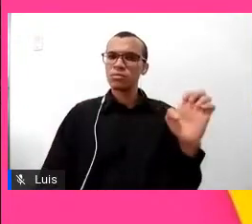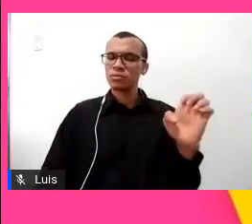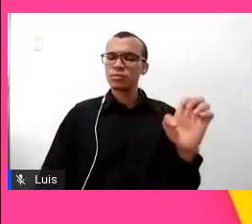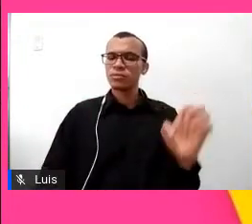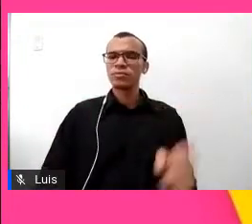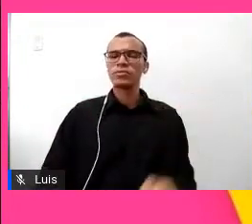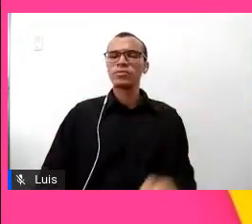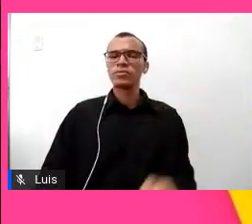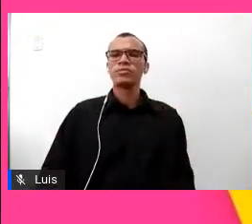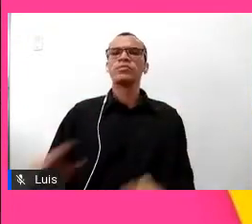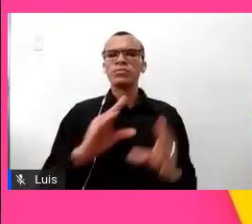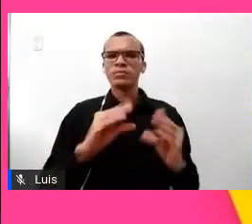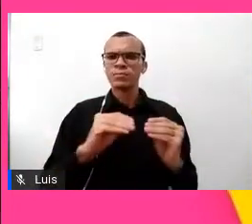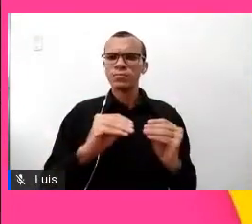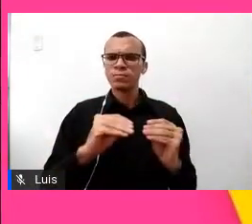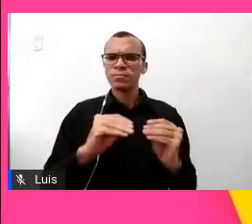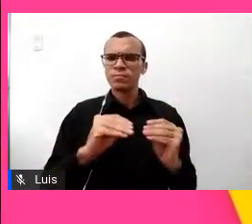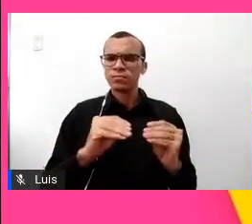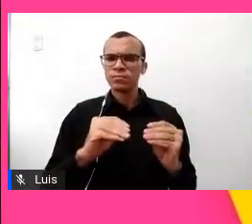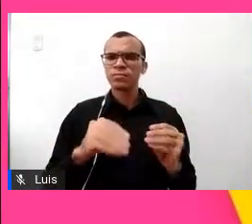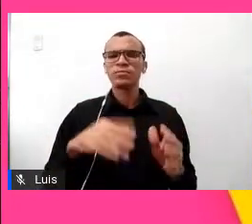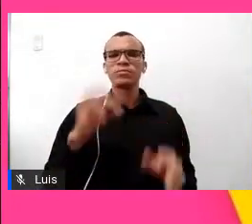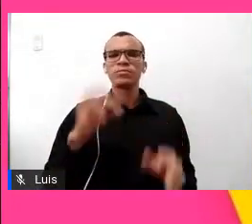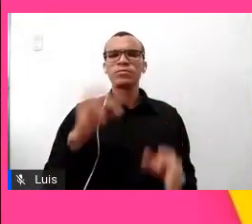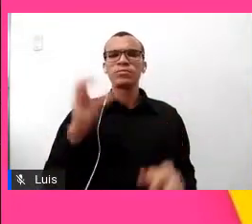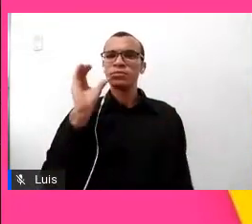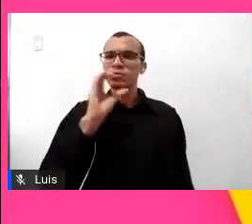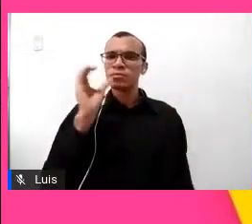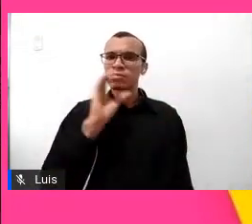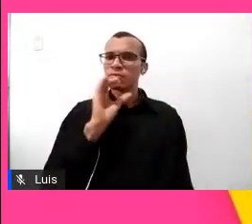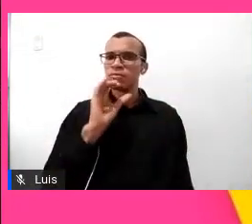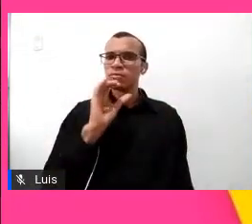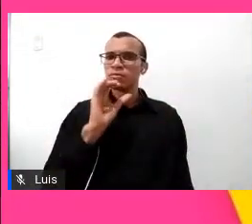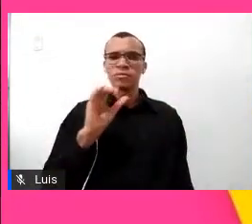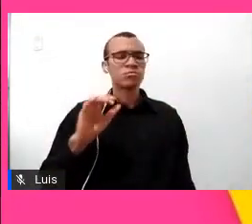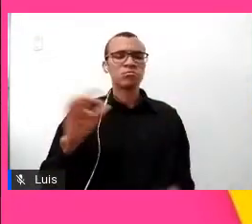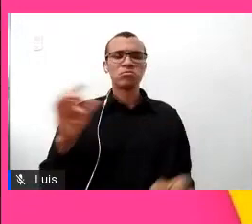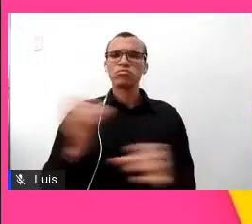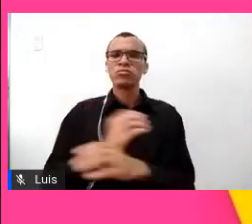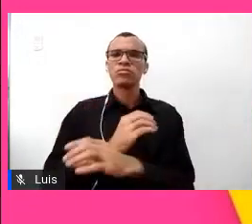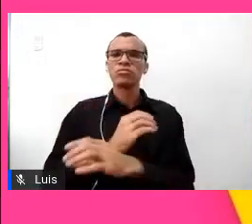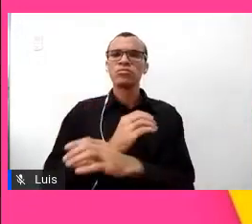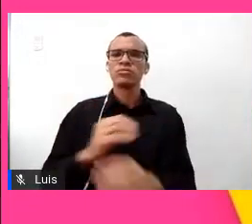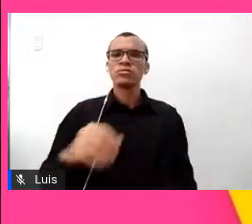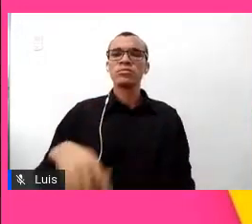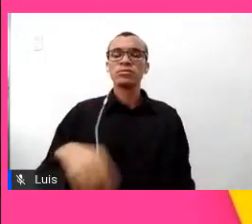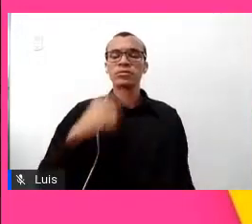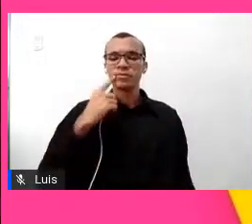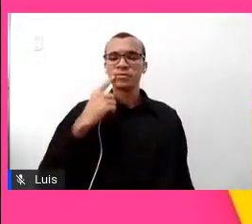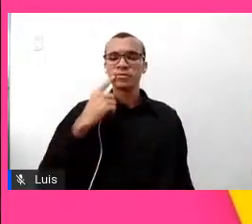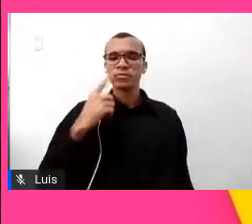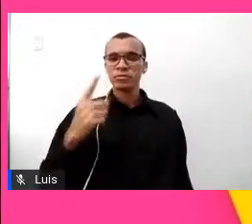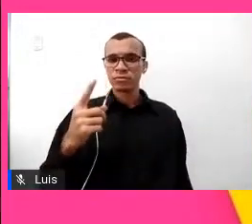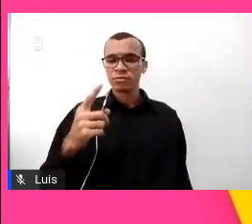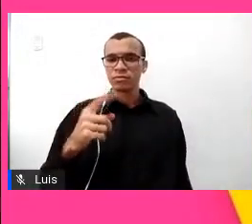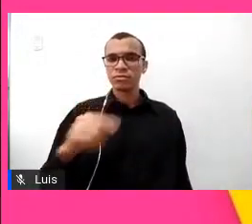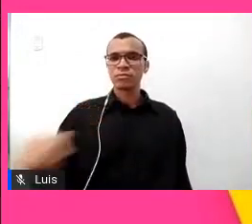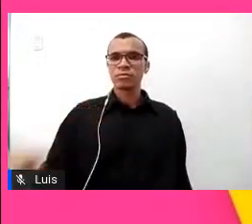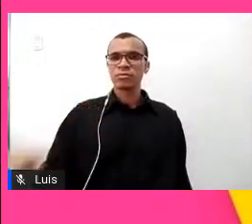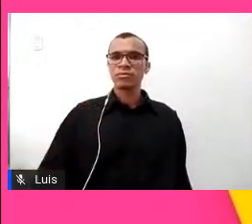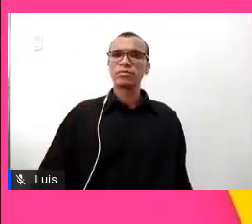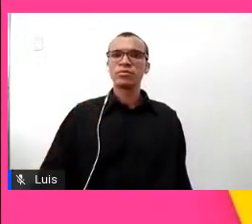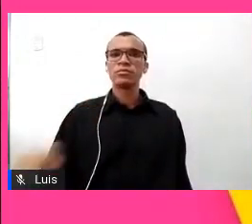Apertando e rapidamente, ó, já colou. Detalhe, isso aqui